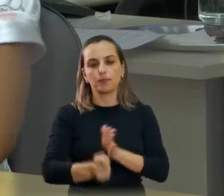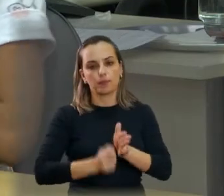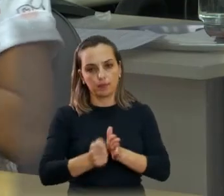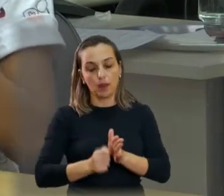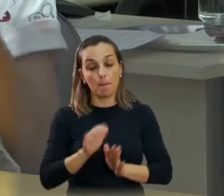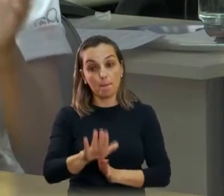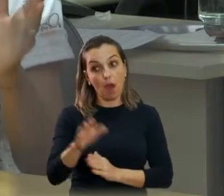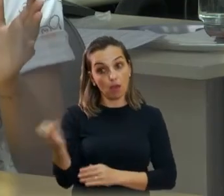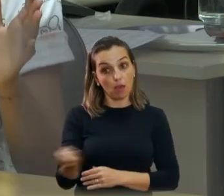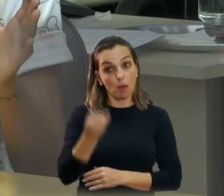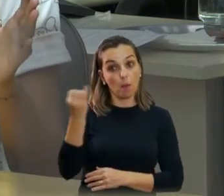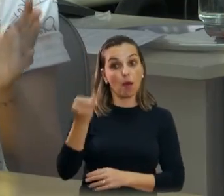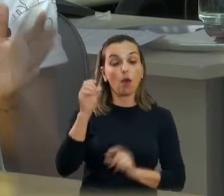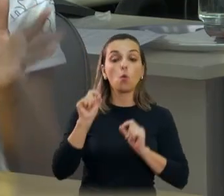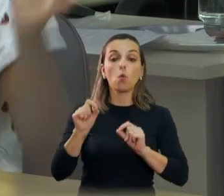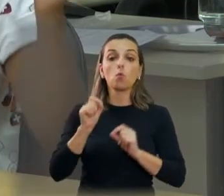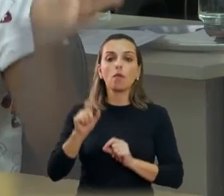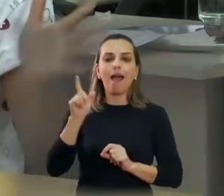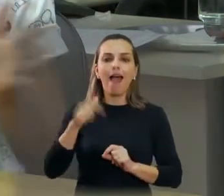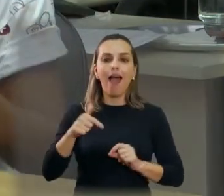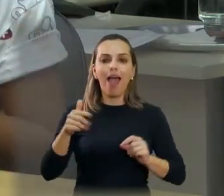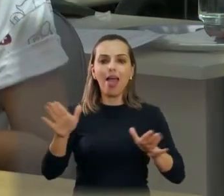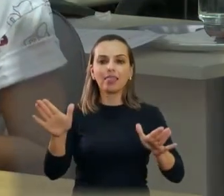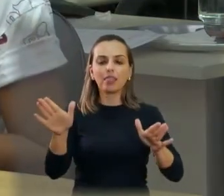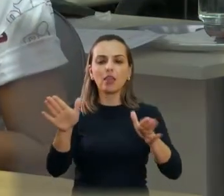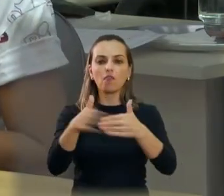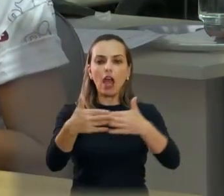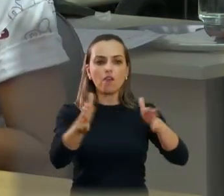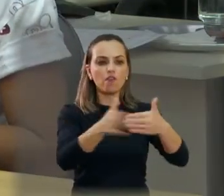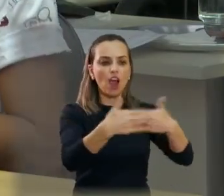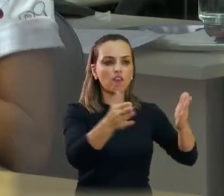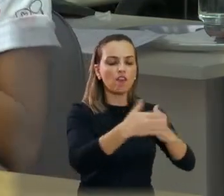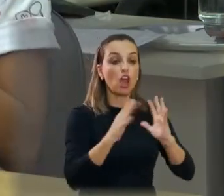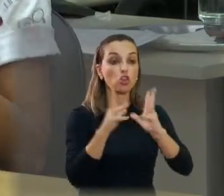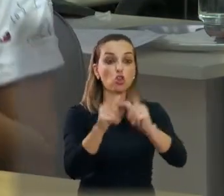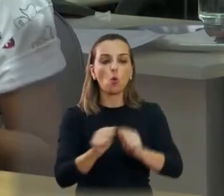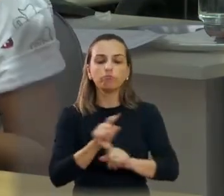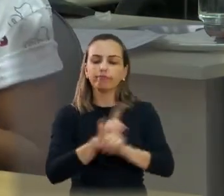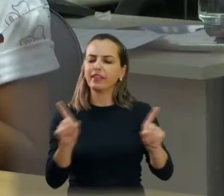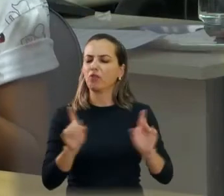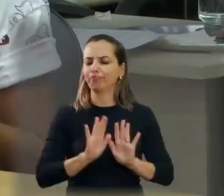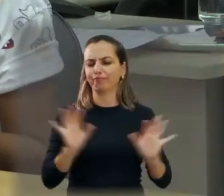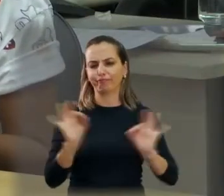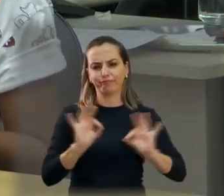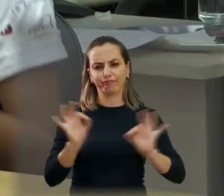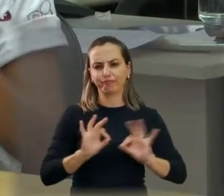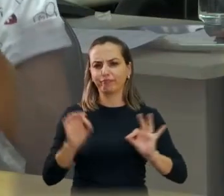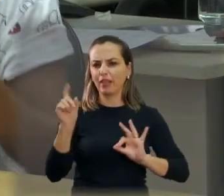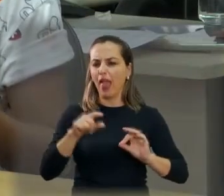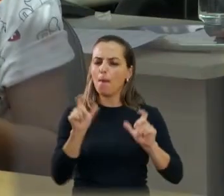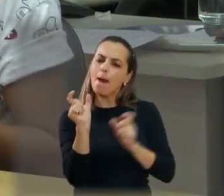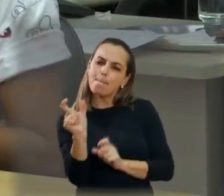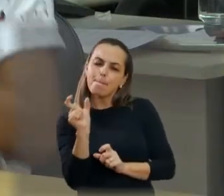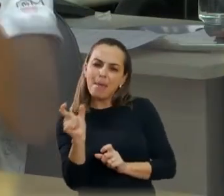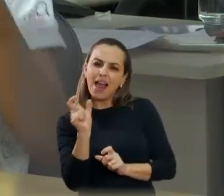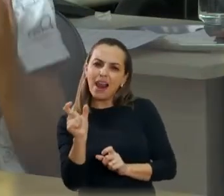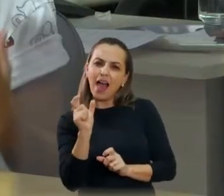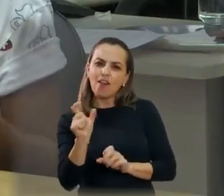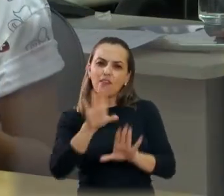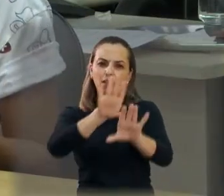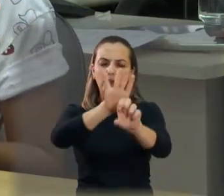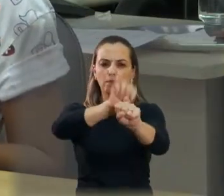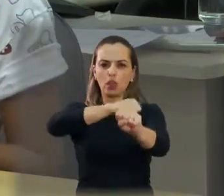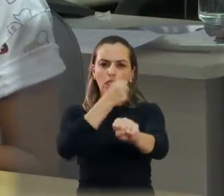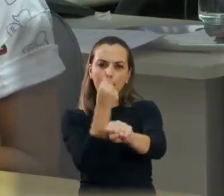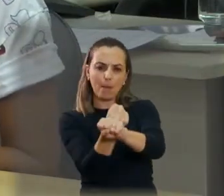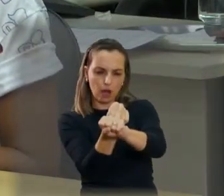importante, essa história que rolou do lockdown, mas não é lockdown. Não é. Isso foi um termo que a imprensa usou, porque se fosse lockdown, nem posto de